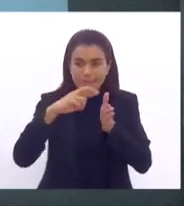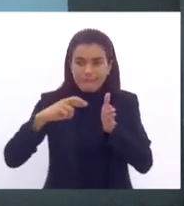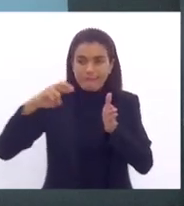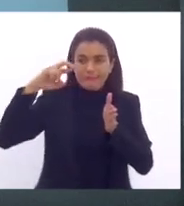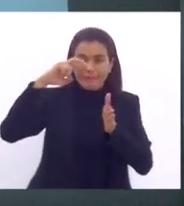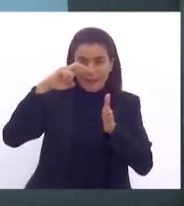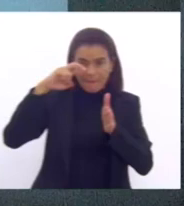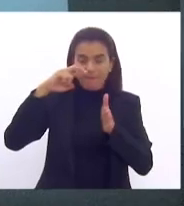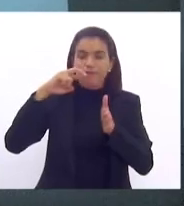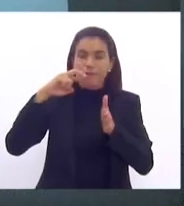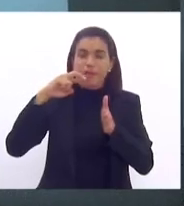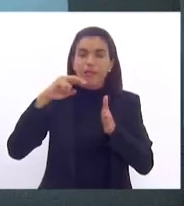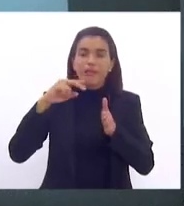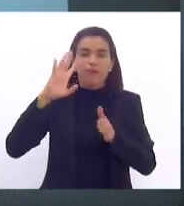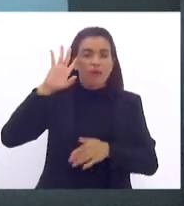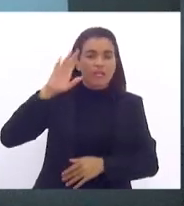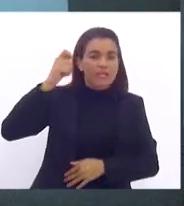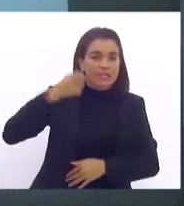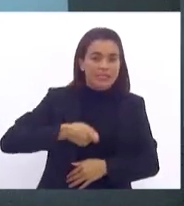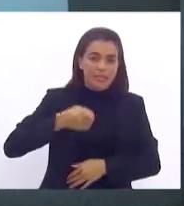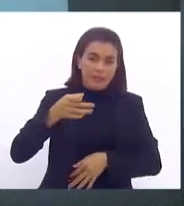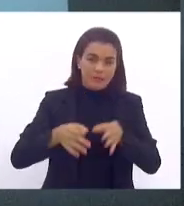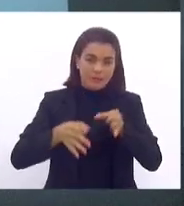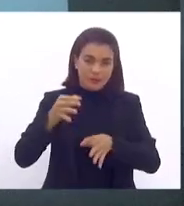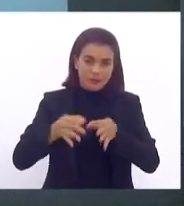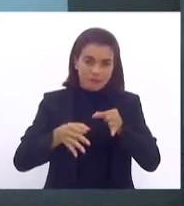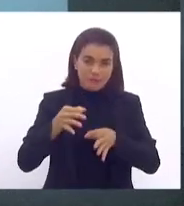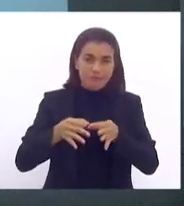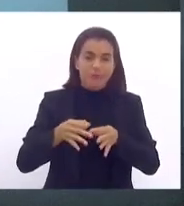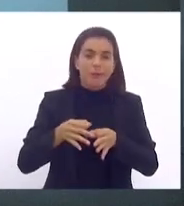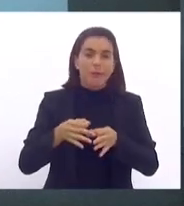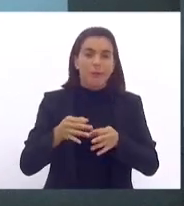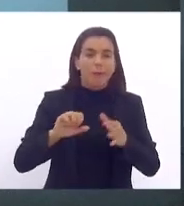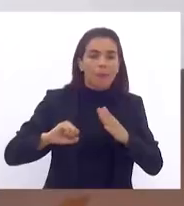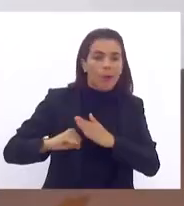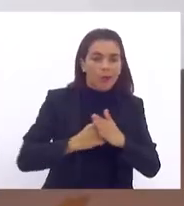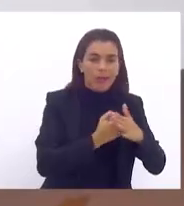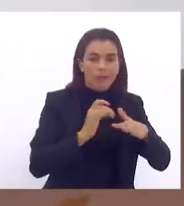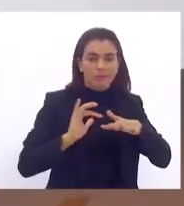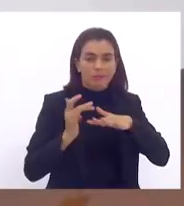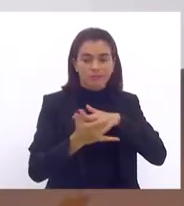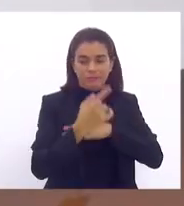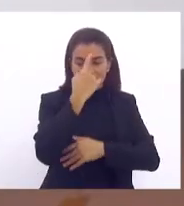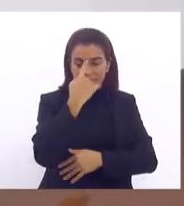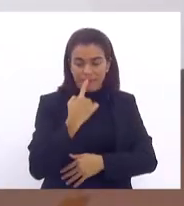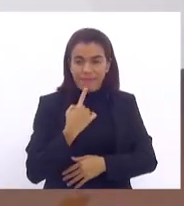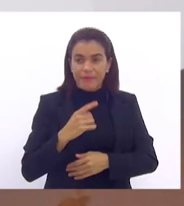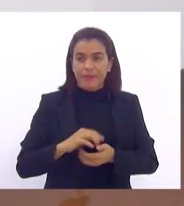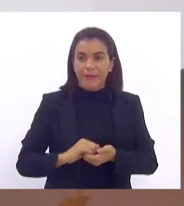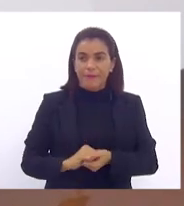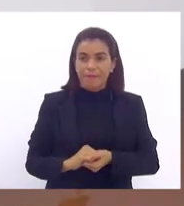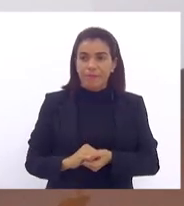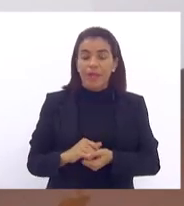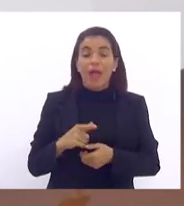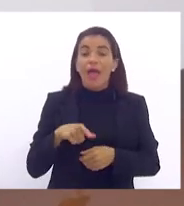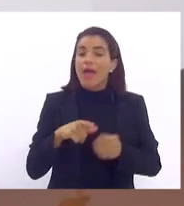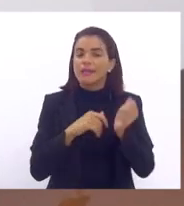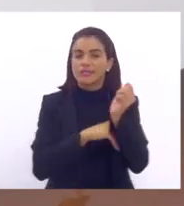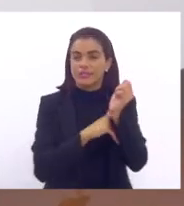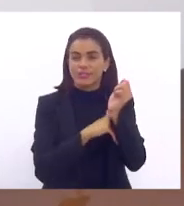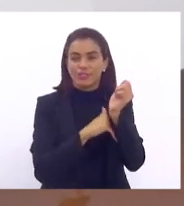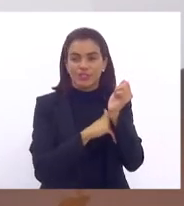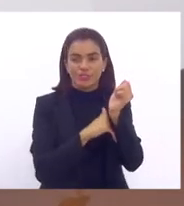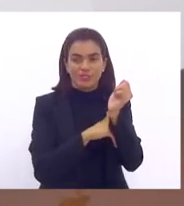determinadas essas providências de bloqueio de perfil de parlamentares busca e apreensão esse inquérito ele corre em sigilo